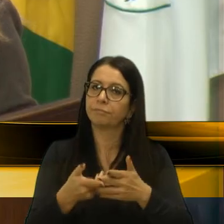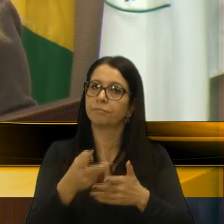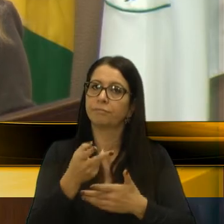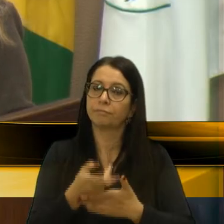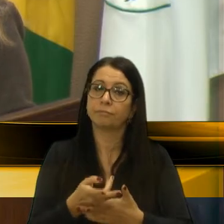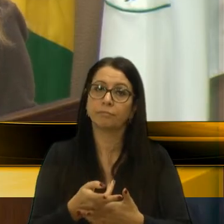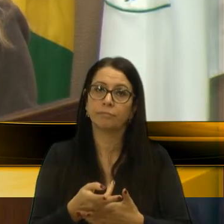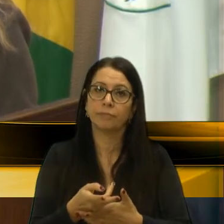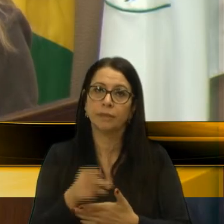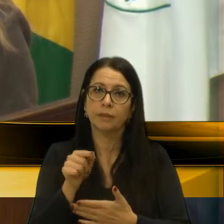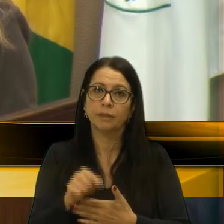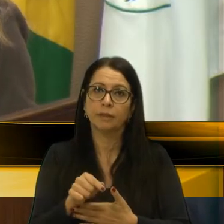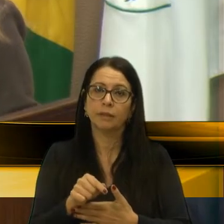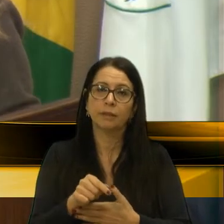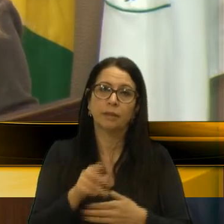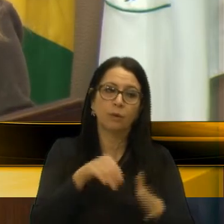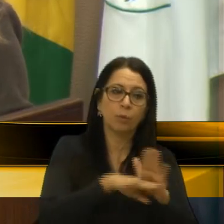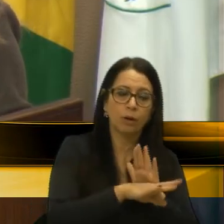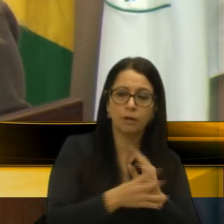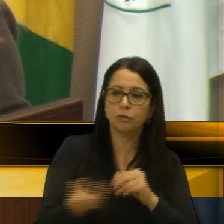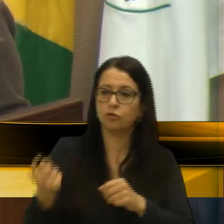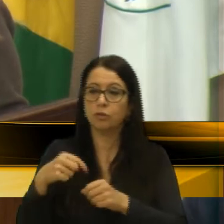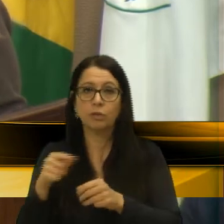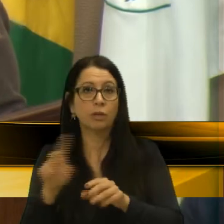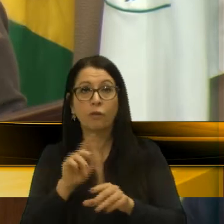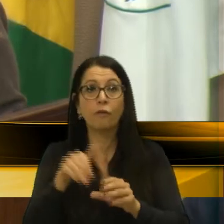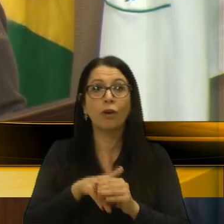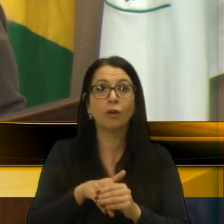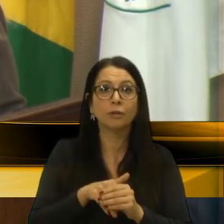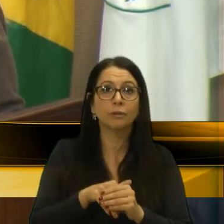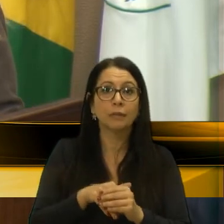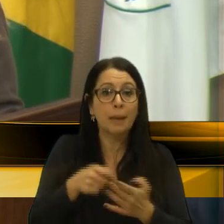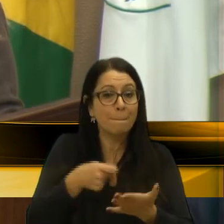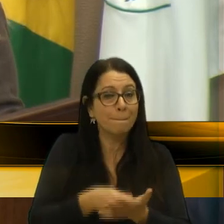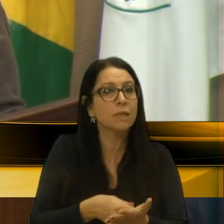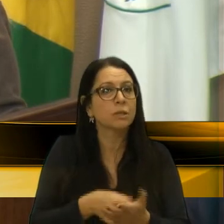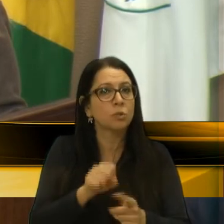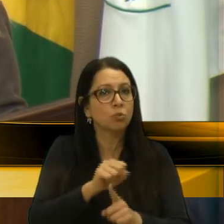e arquiva e desarquiva e não vota. Então, é pressão da